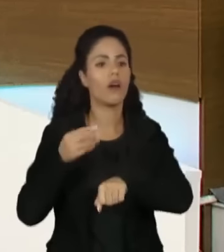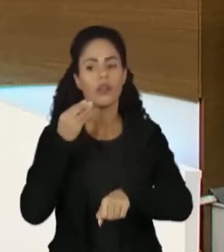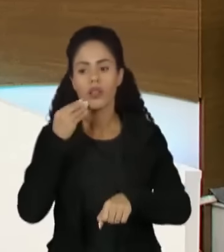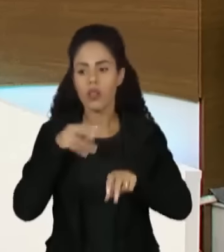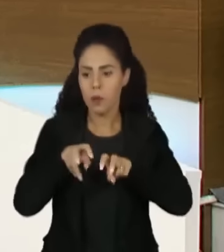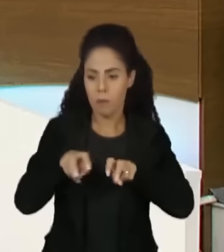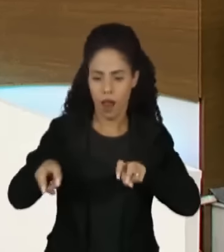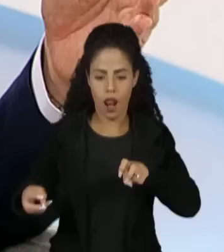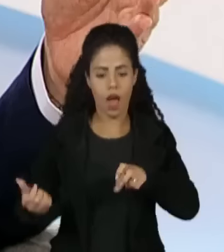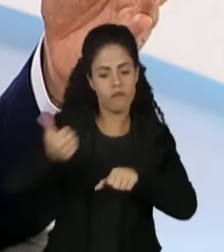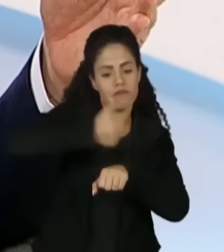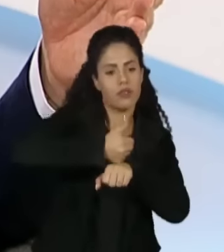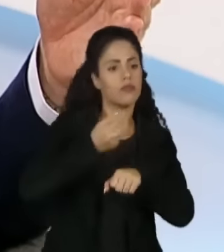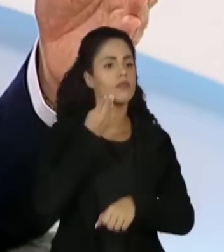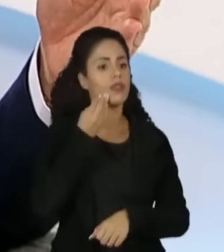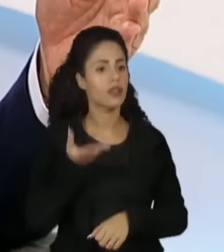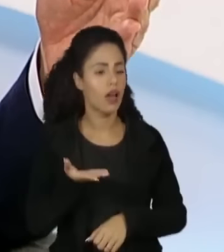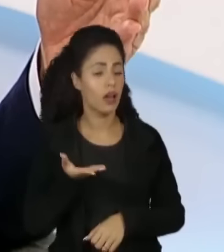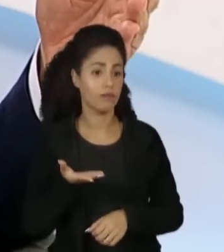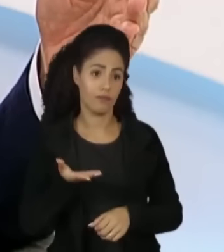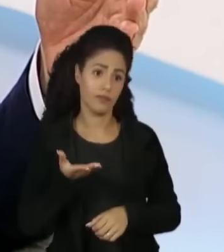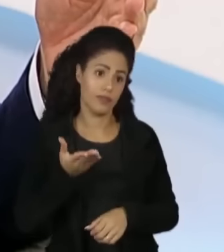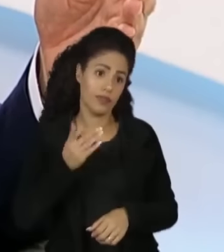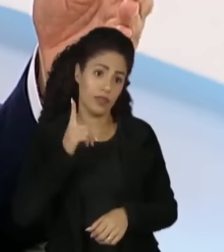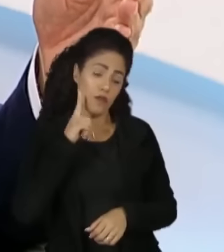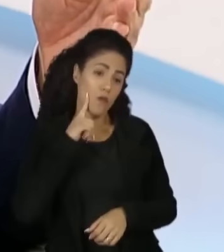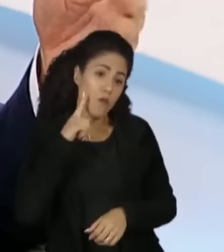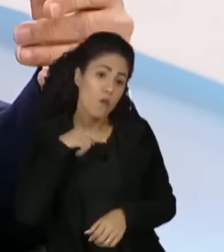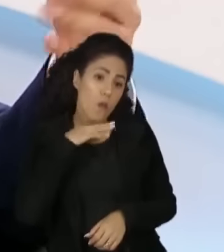versus Wade. Acho que foi uma péssima